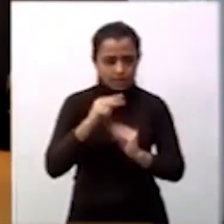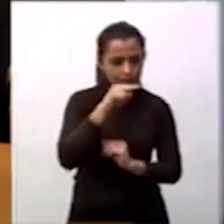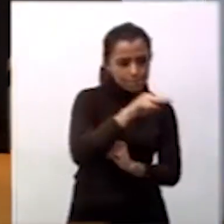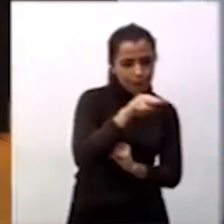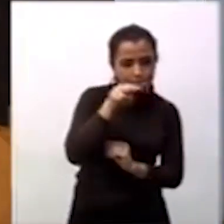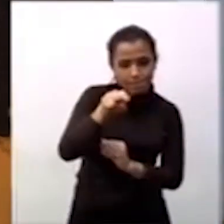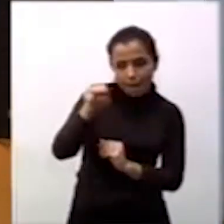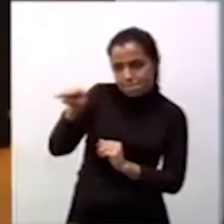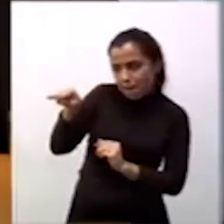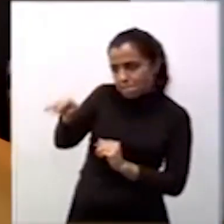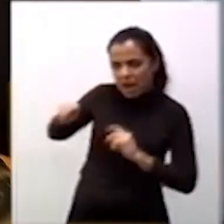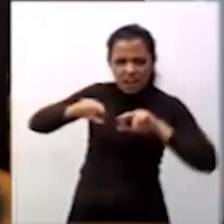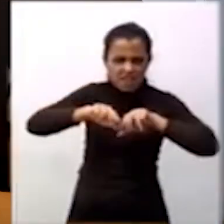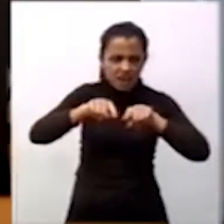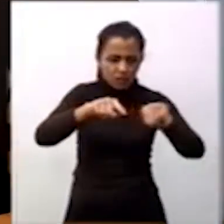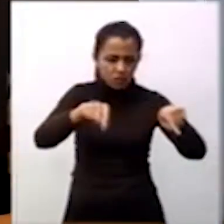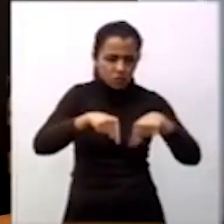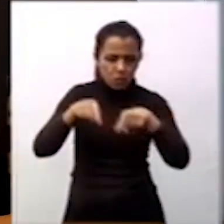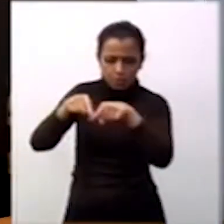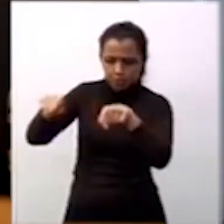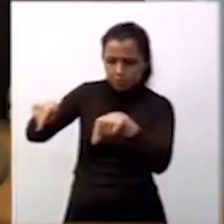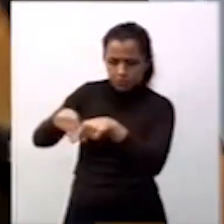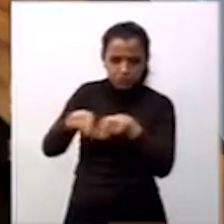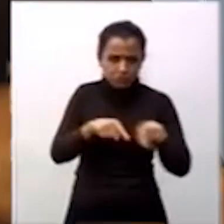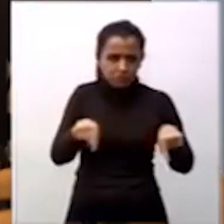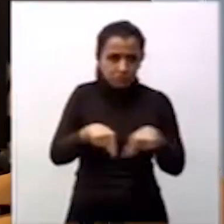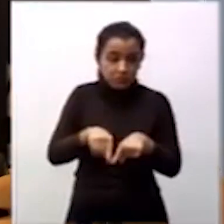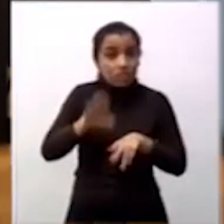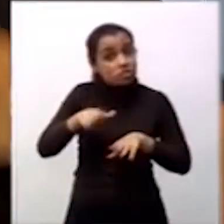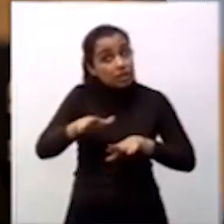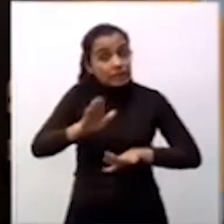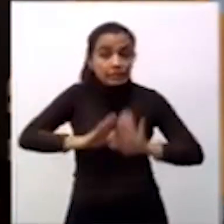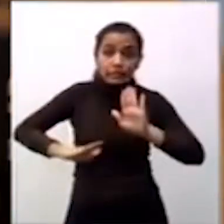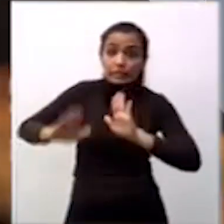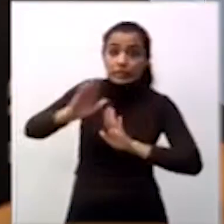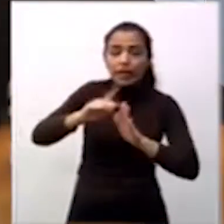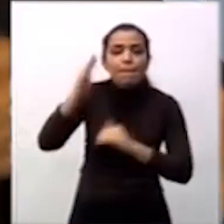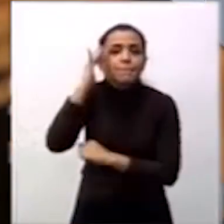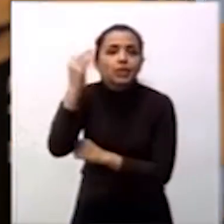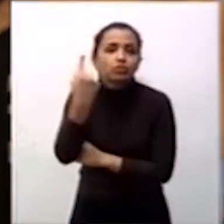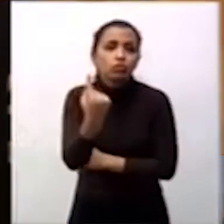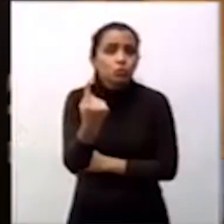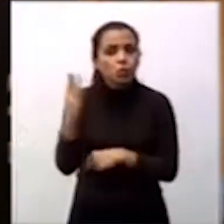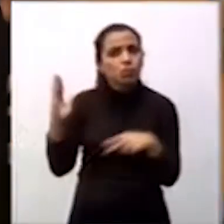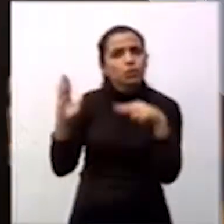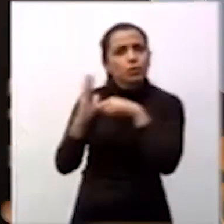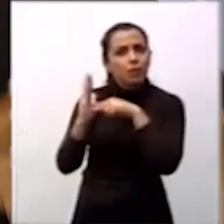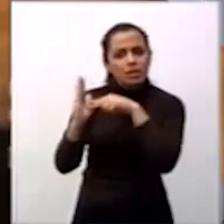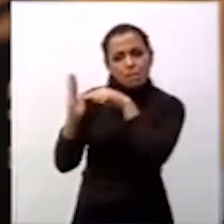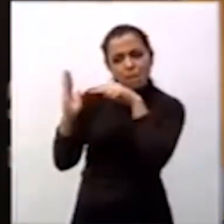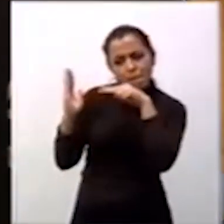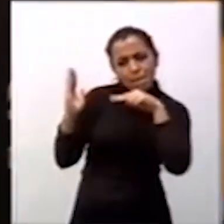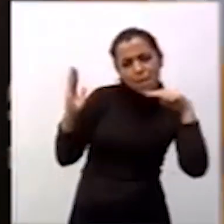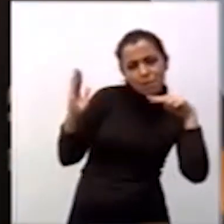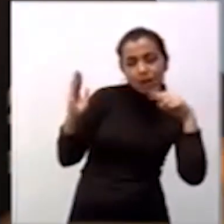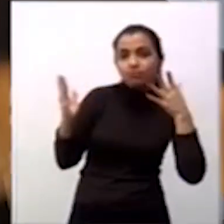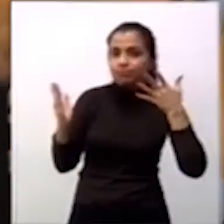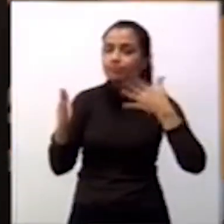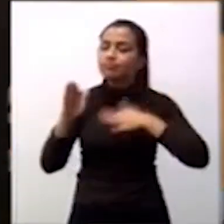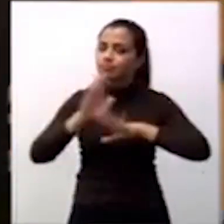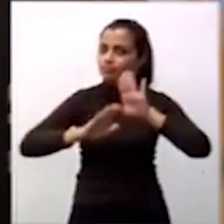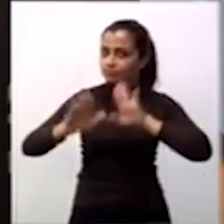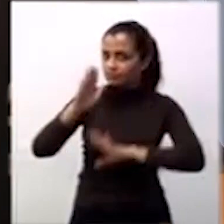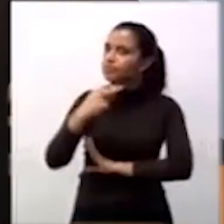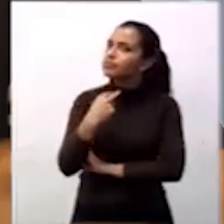ser dimensionado. O que é esse dimensionamento? É você pensar qual é a quantidade de energia elétrica,